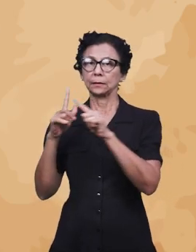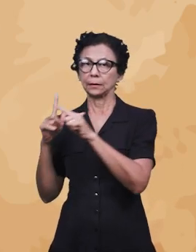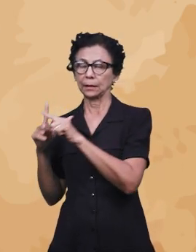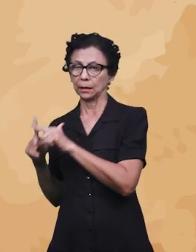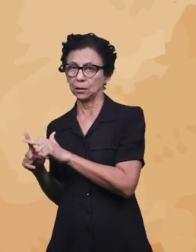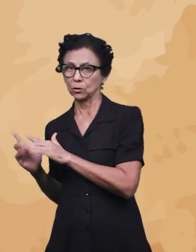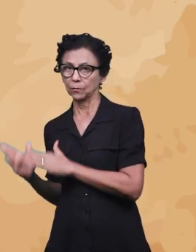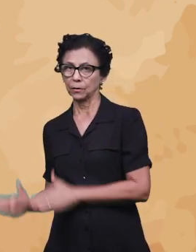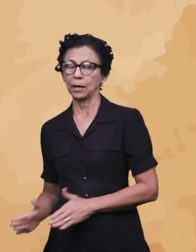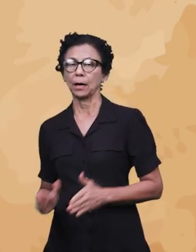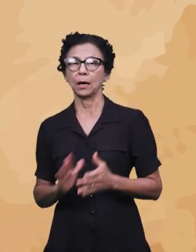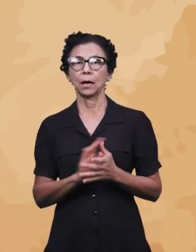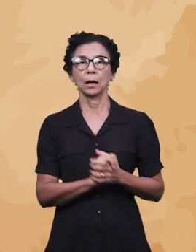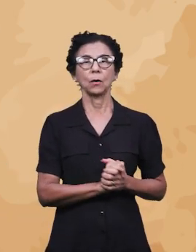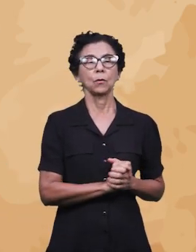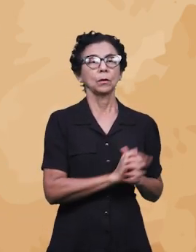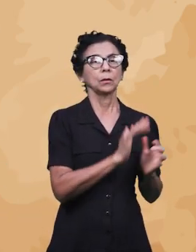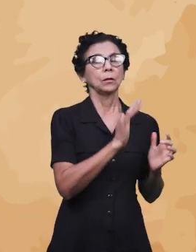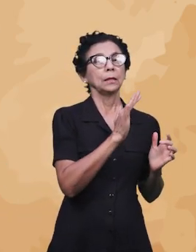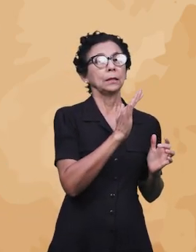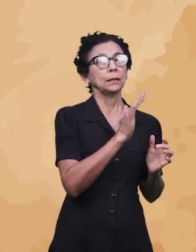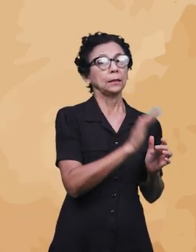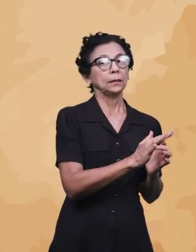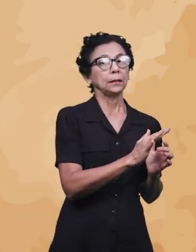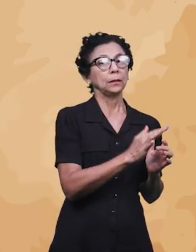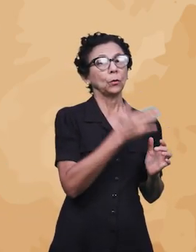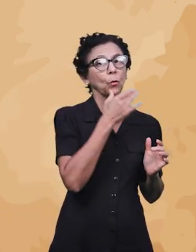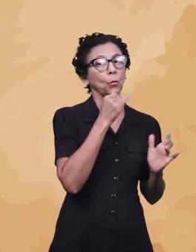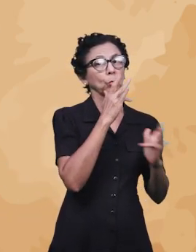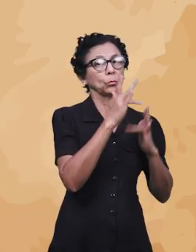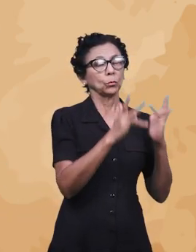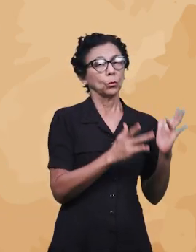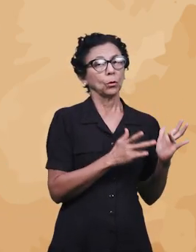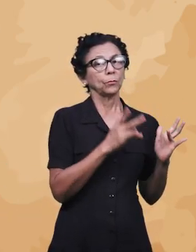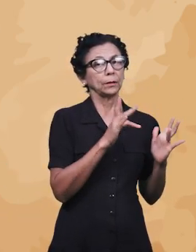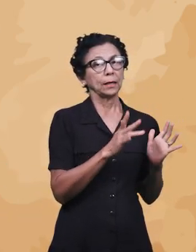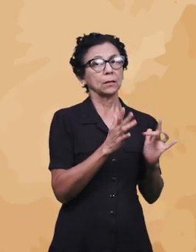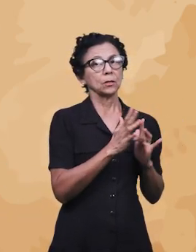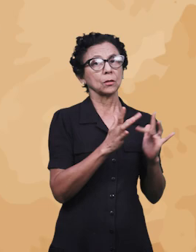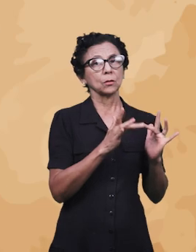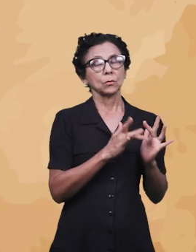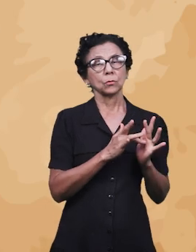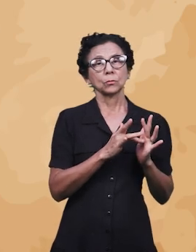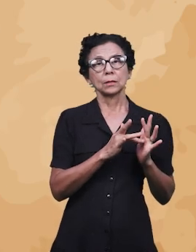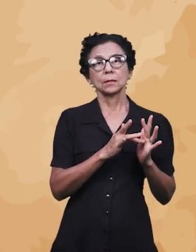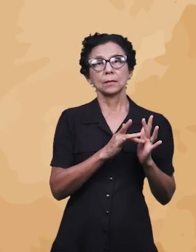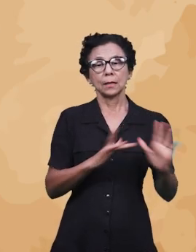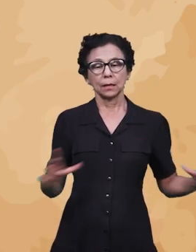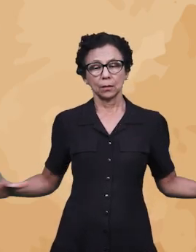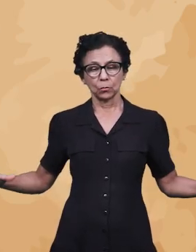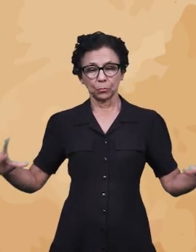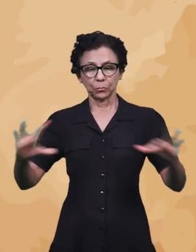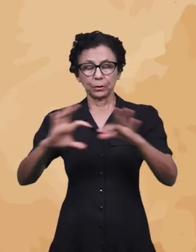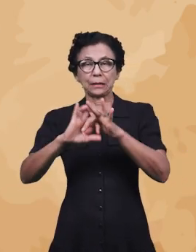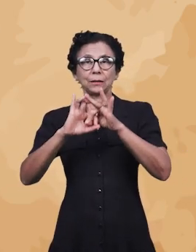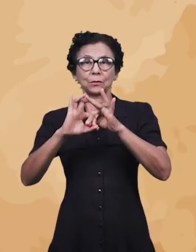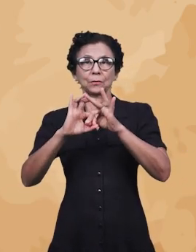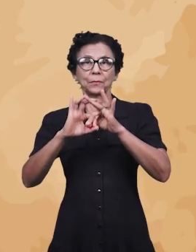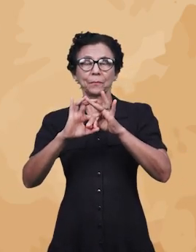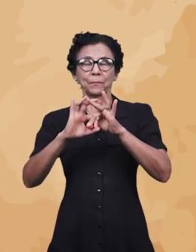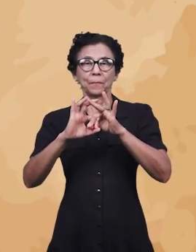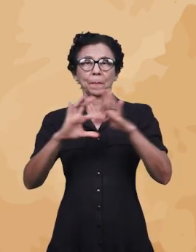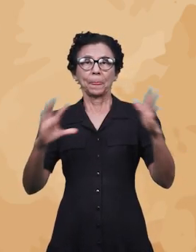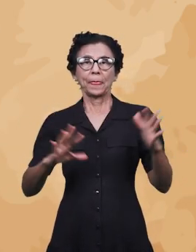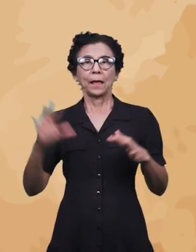que quer isso. E a igreja fiel, vocês estão vendo a união da igreja com o Espírito Santo. É maravilhoso. É um consórcio, né? É